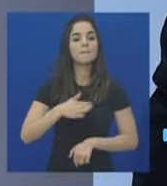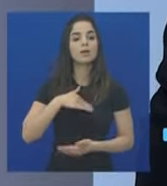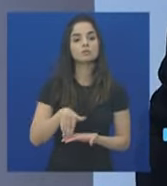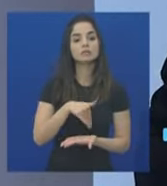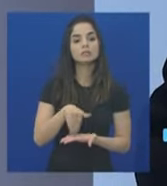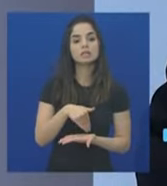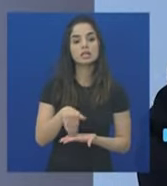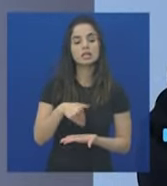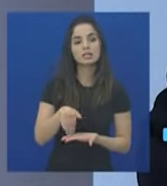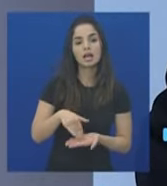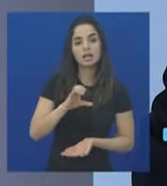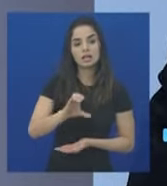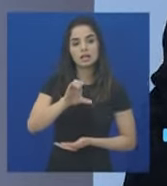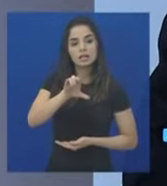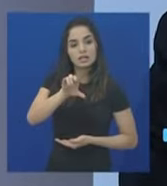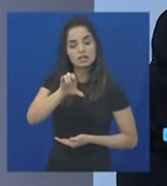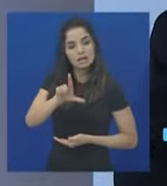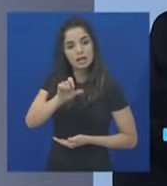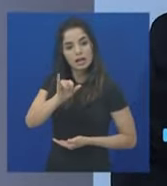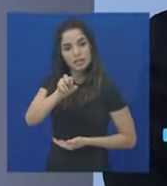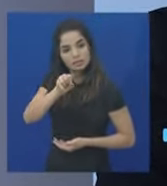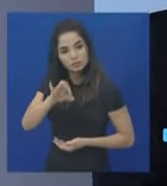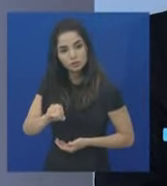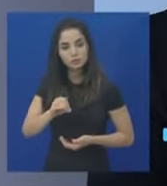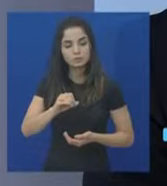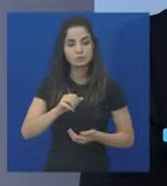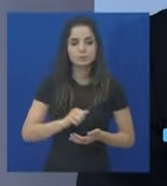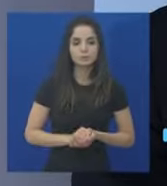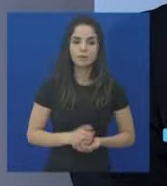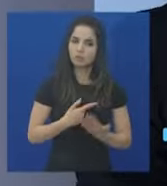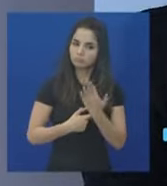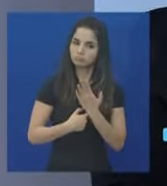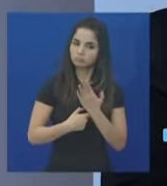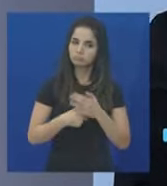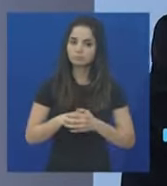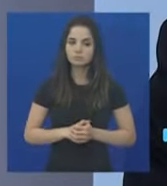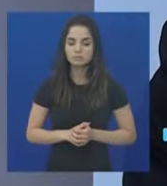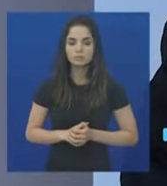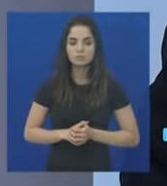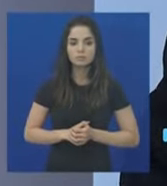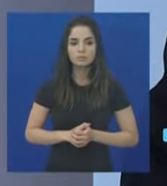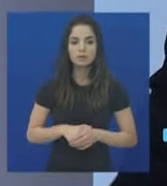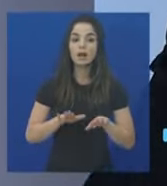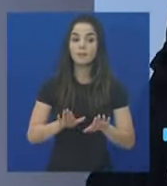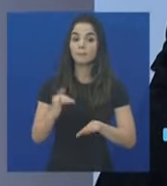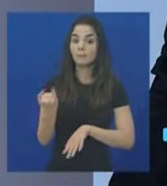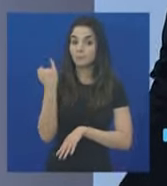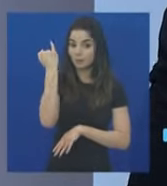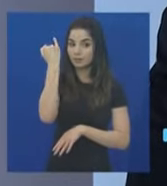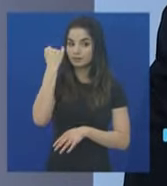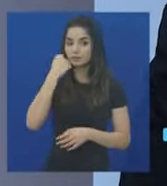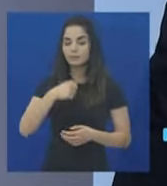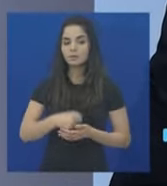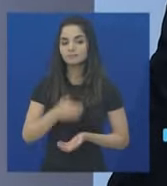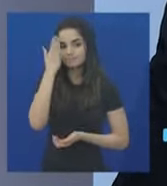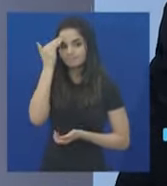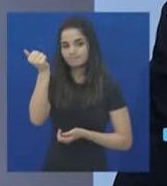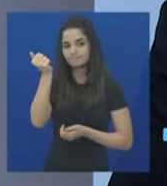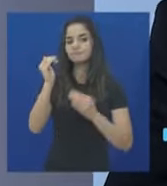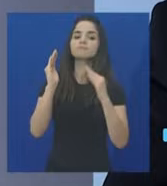Fazenda, Clésio Guimarães Faria e toda a sua equipe. Esclarecendo. Mas é importante colocar de que a habitação